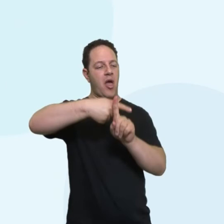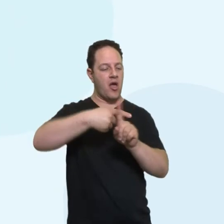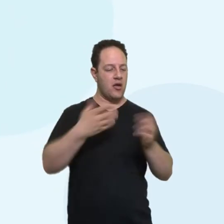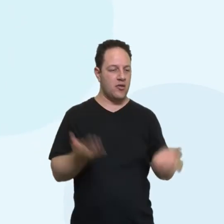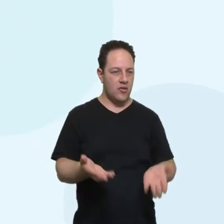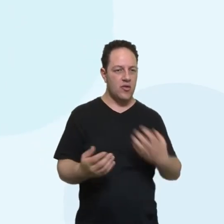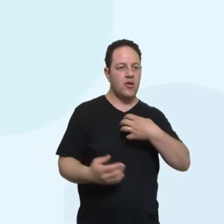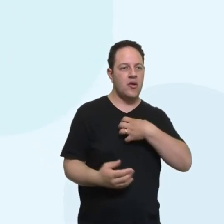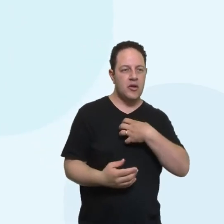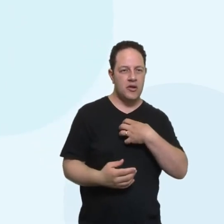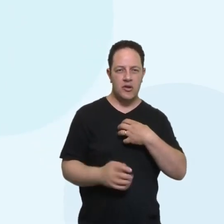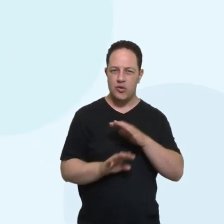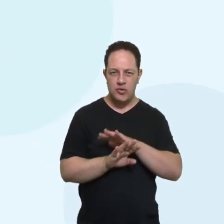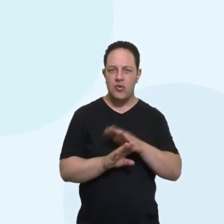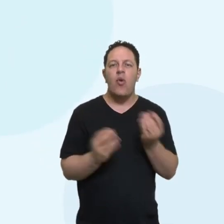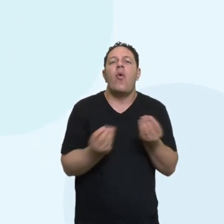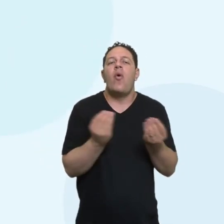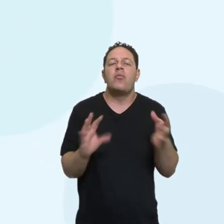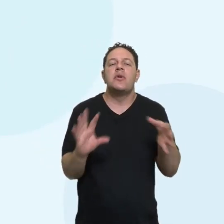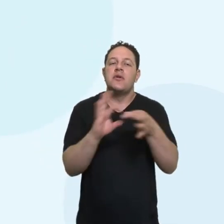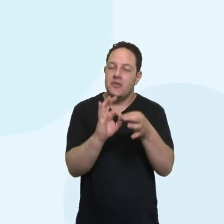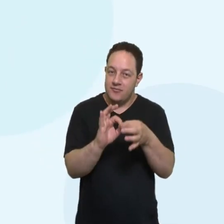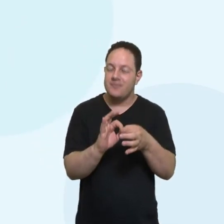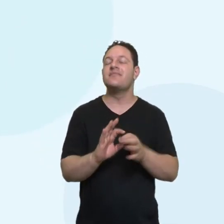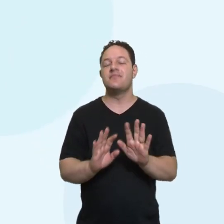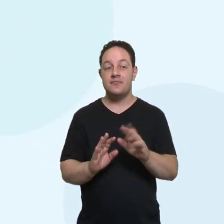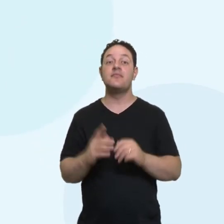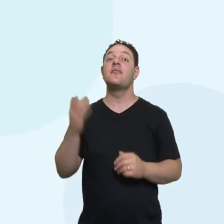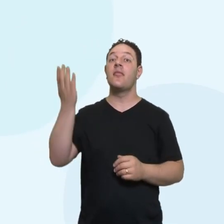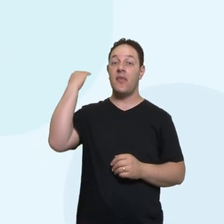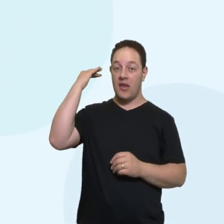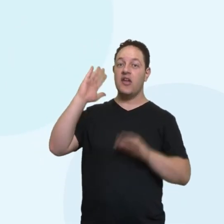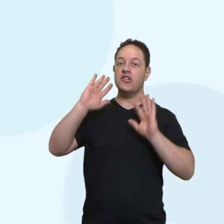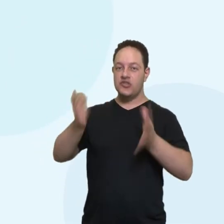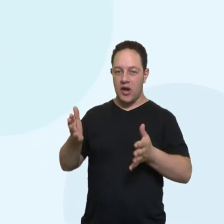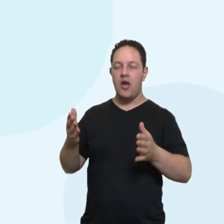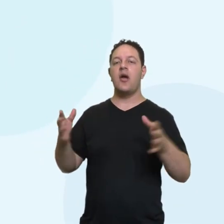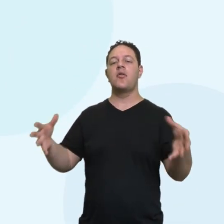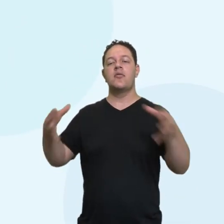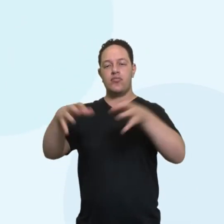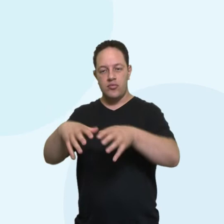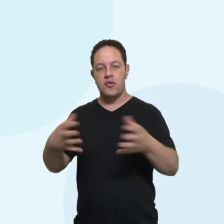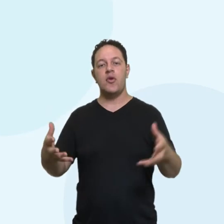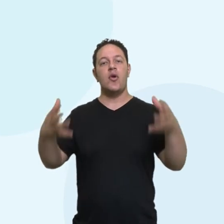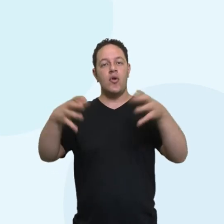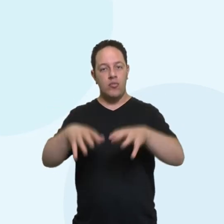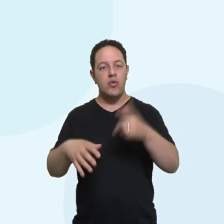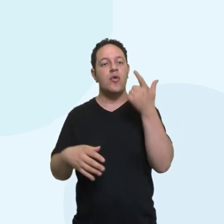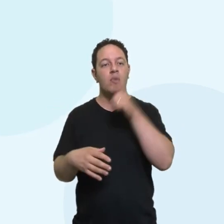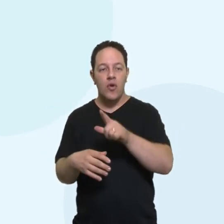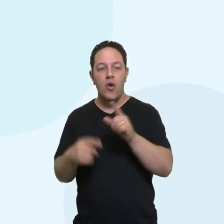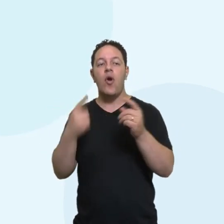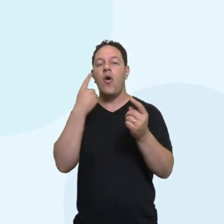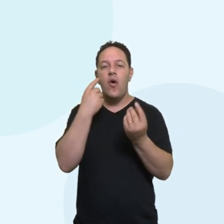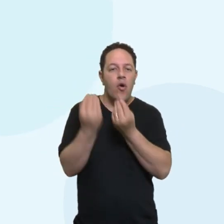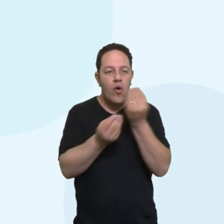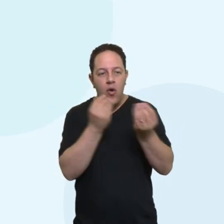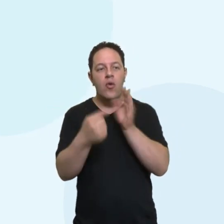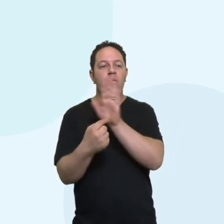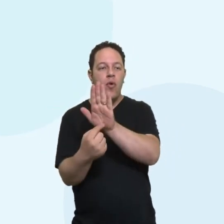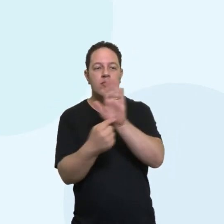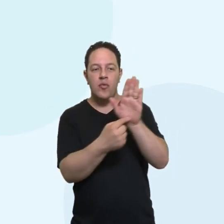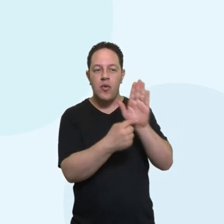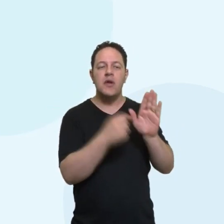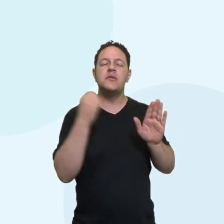tem algumas encontros que foram feitos que trabalha um pouquinho nesse sentido né cremosa o quão importante